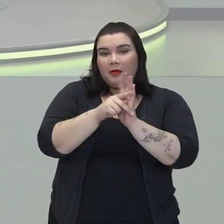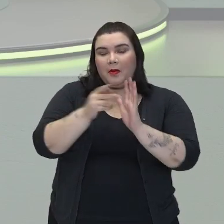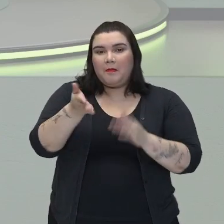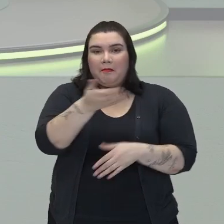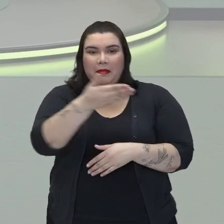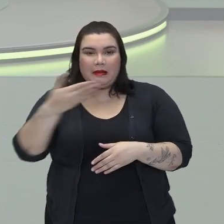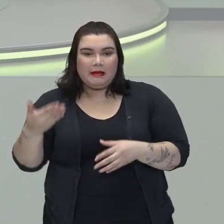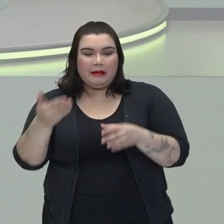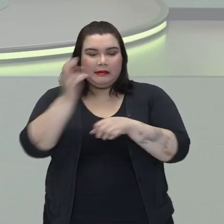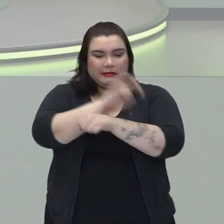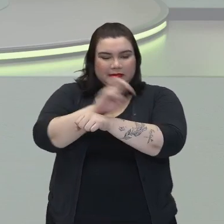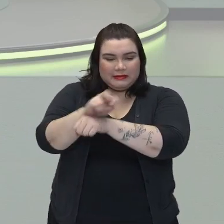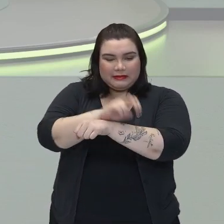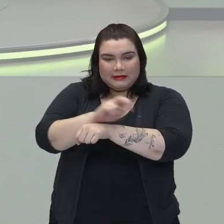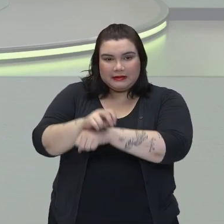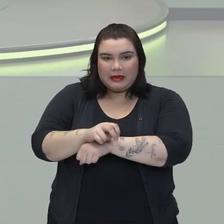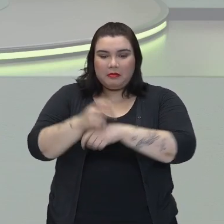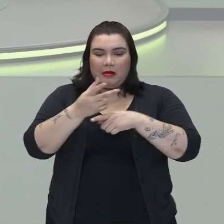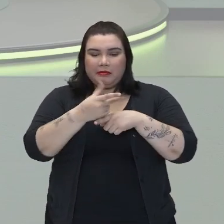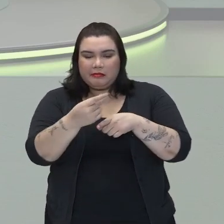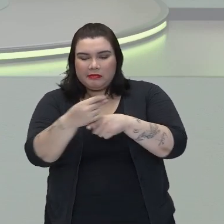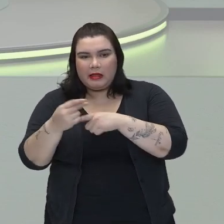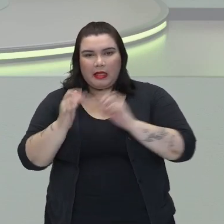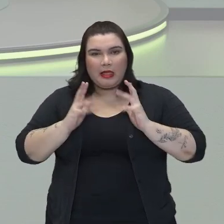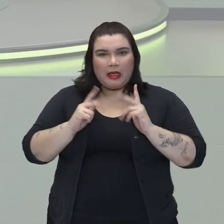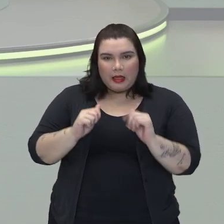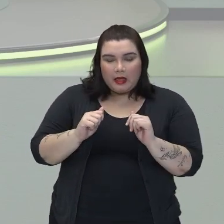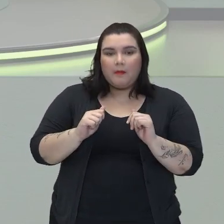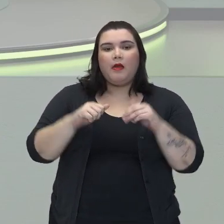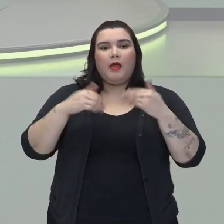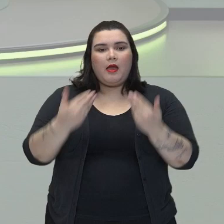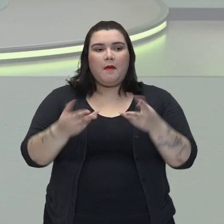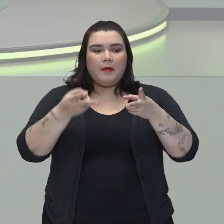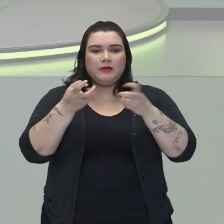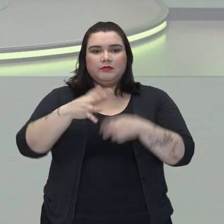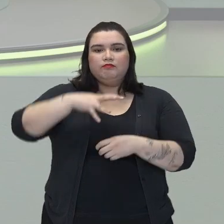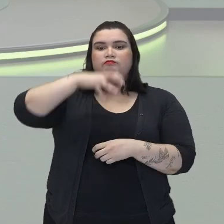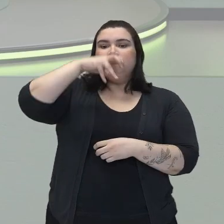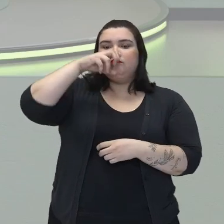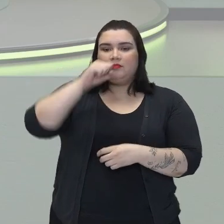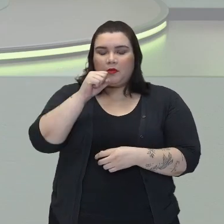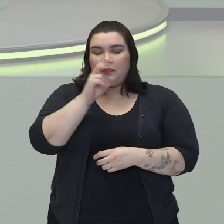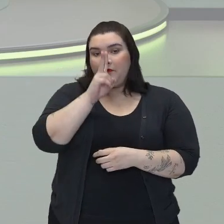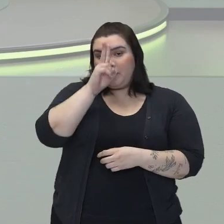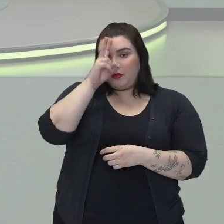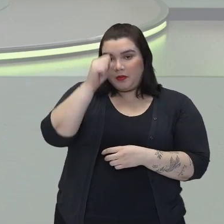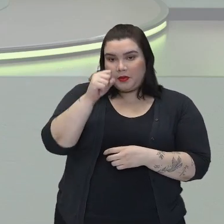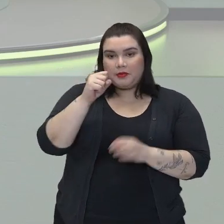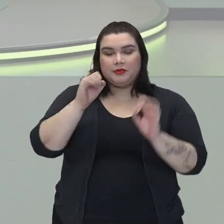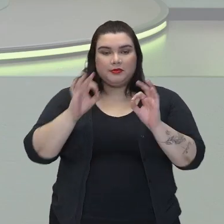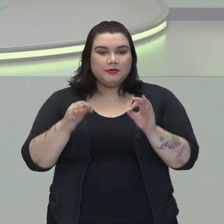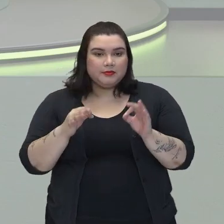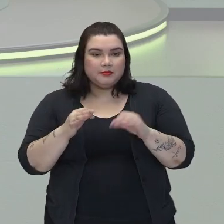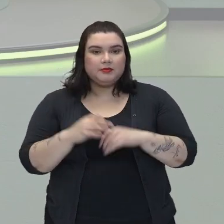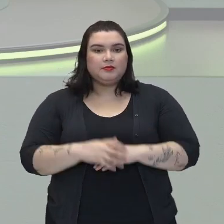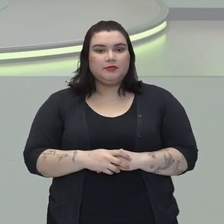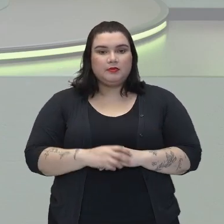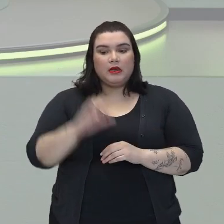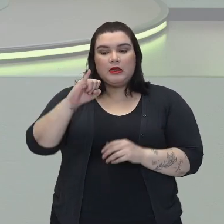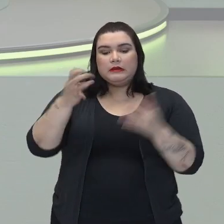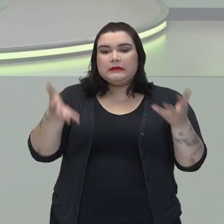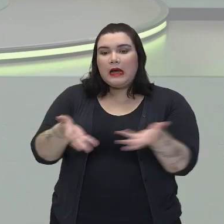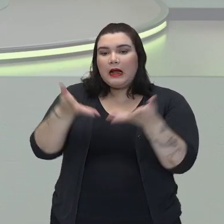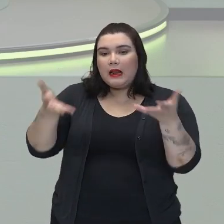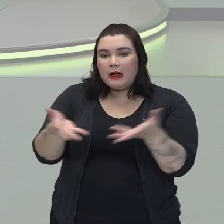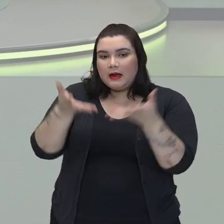quiser colocar ali o vinagre para neutralizar os outros cheiros, a gente percebe de longe o cheiro do vinagre. Se vai fazer alguma saladinha